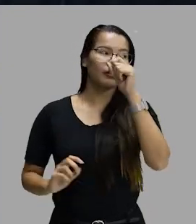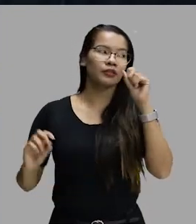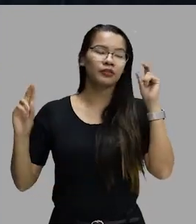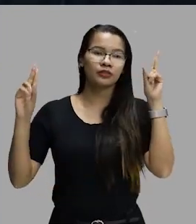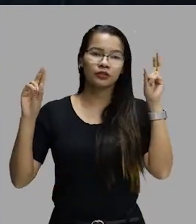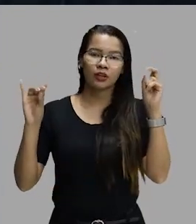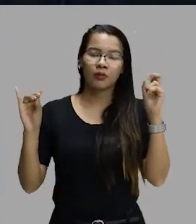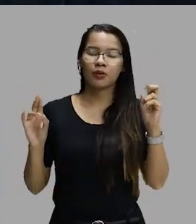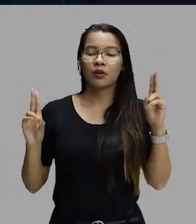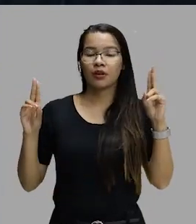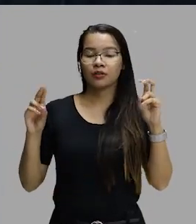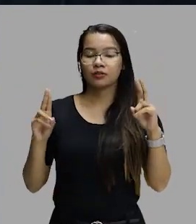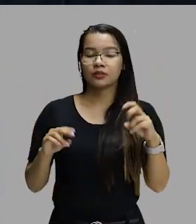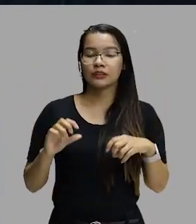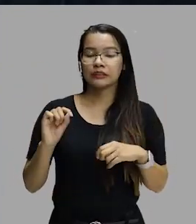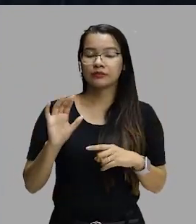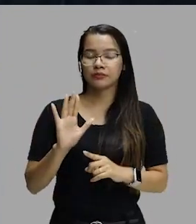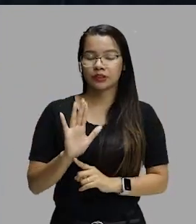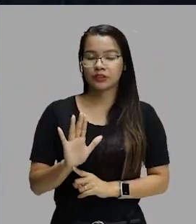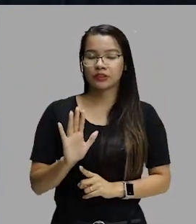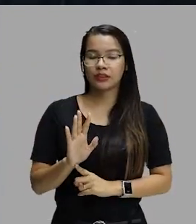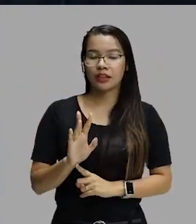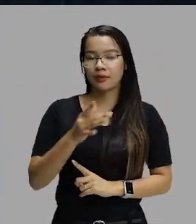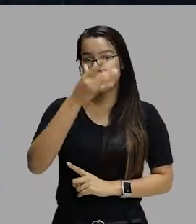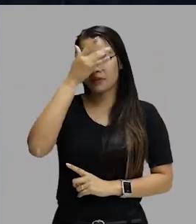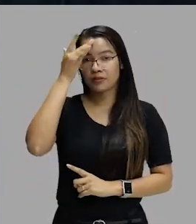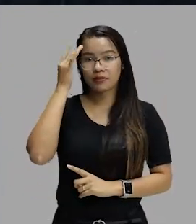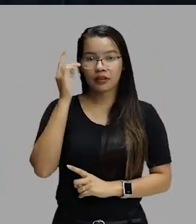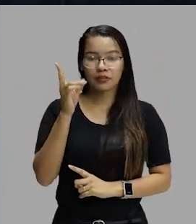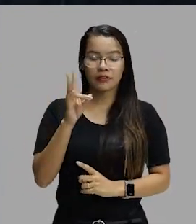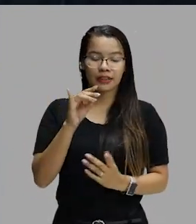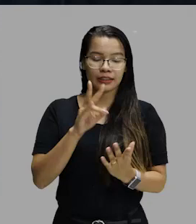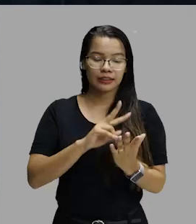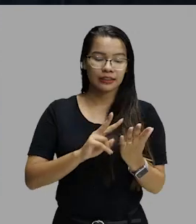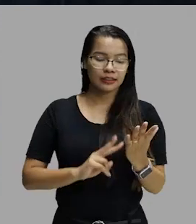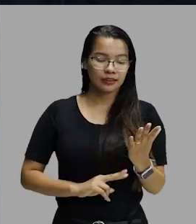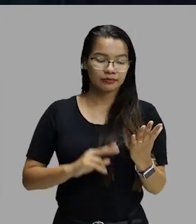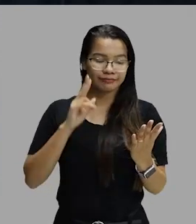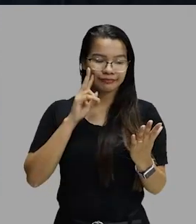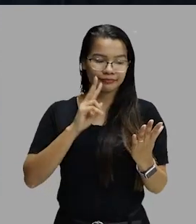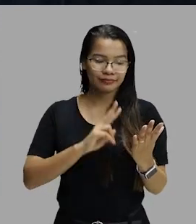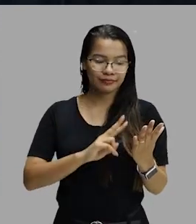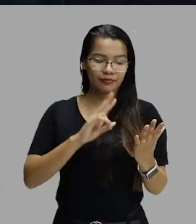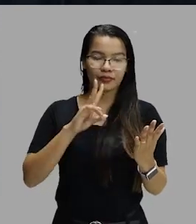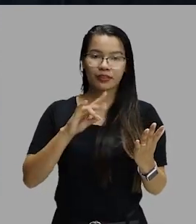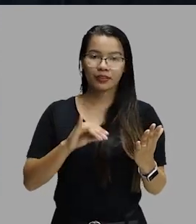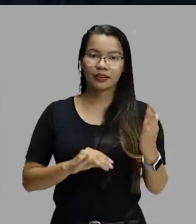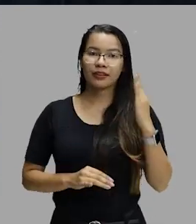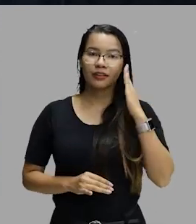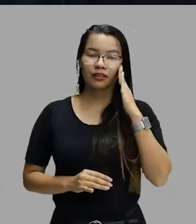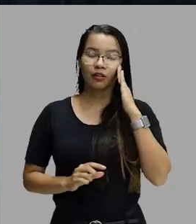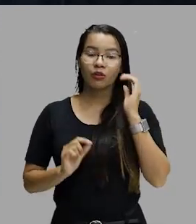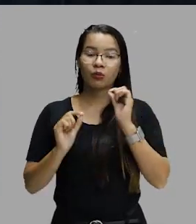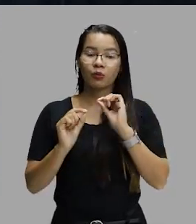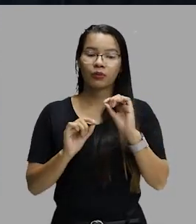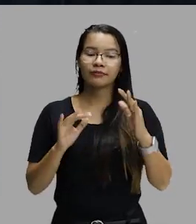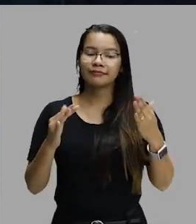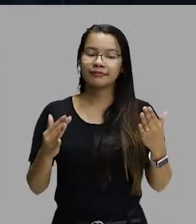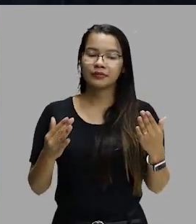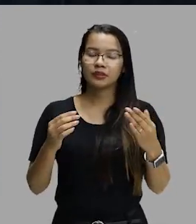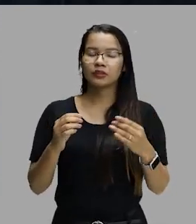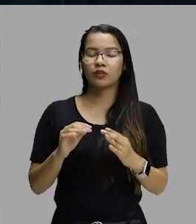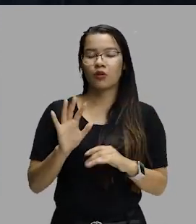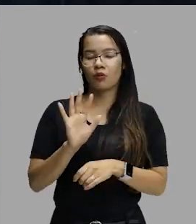a ser abordado, onde a pessoa vai ler, né? O leitor vai dar uma olhada, vai compreender do que se trata